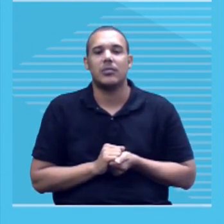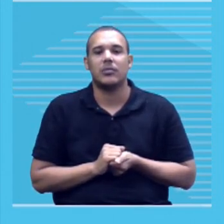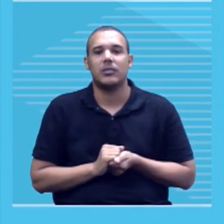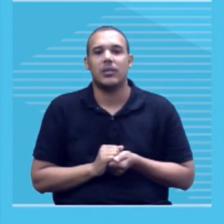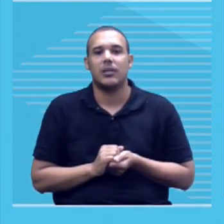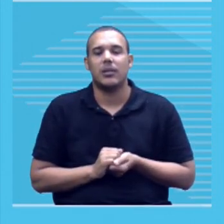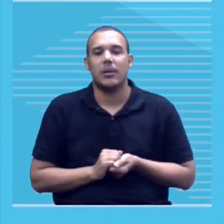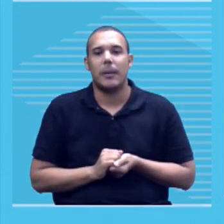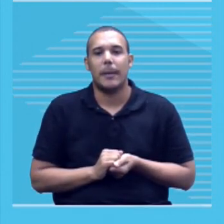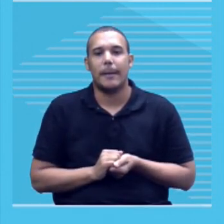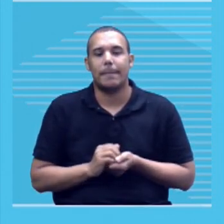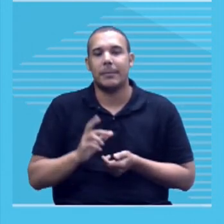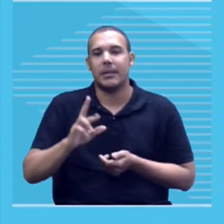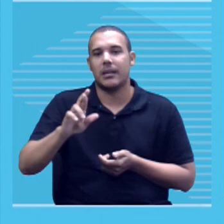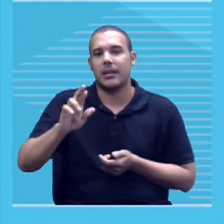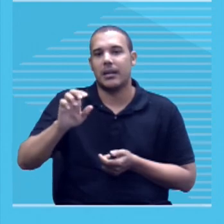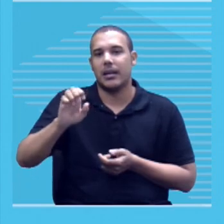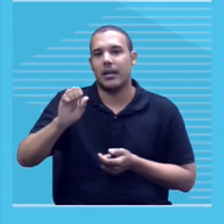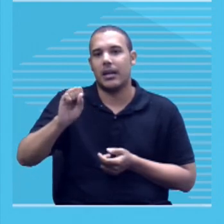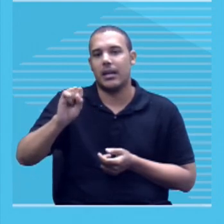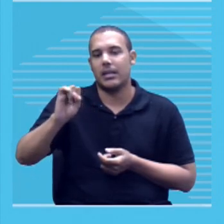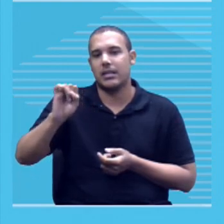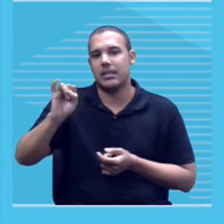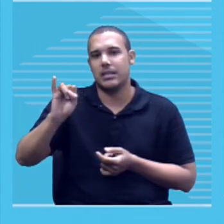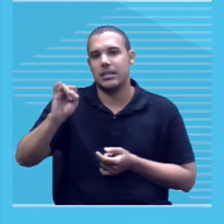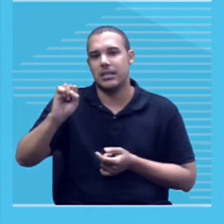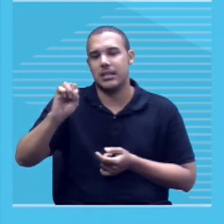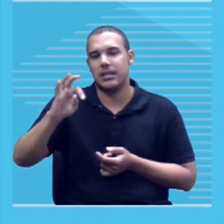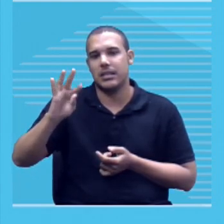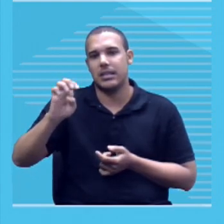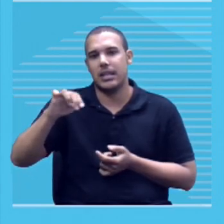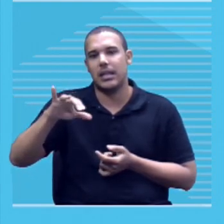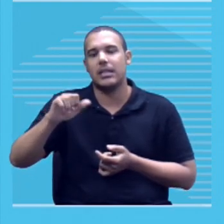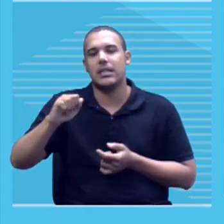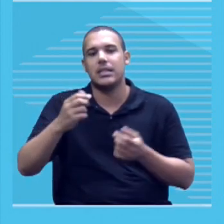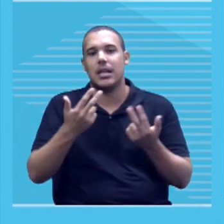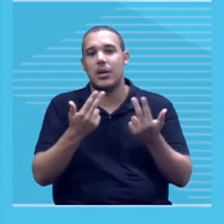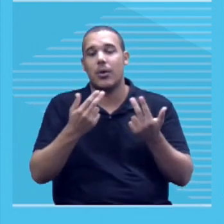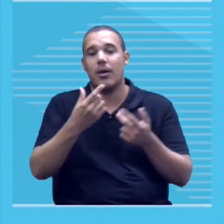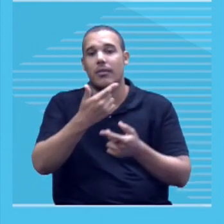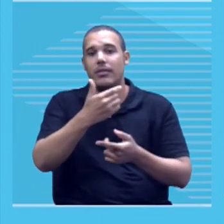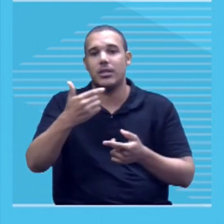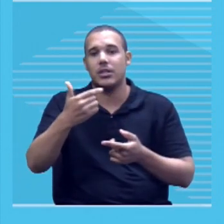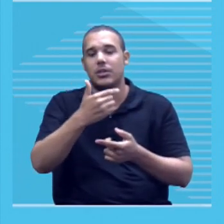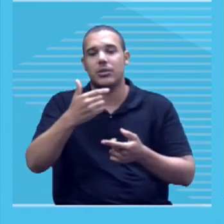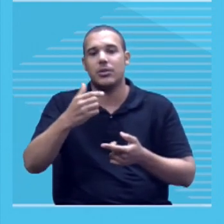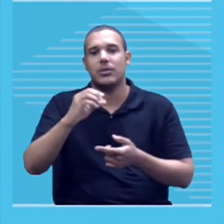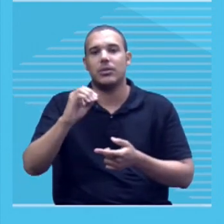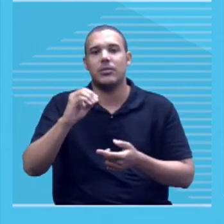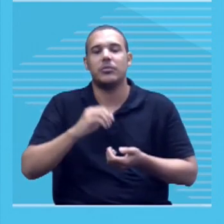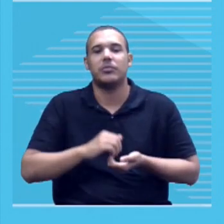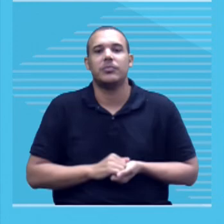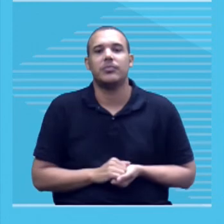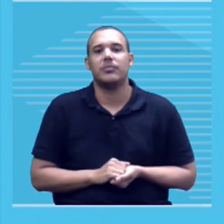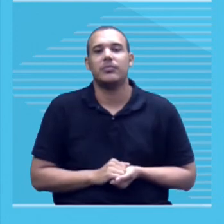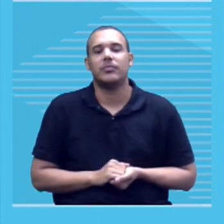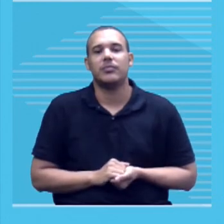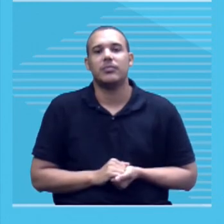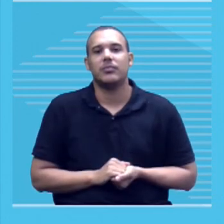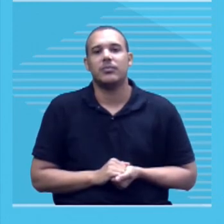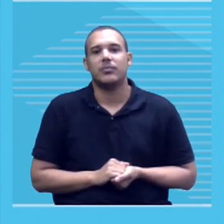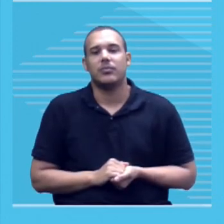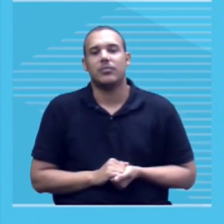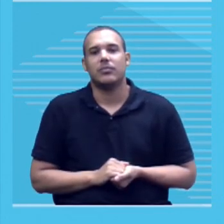meu sistema é igual a 22 ohms. Bom? 22 ohms de sistema